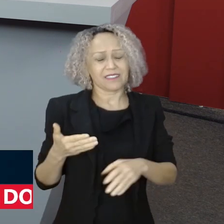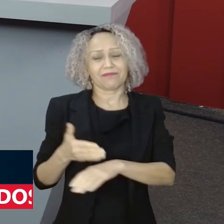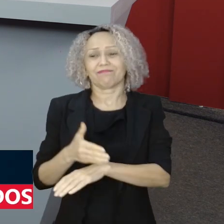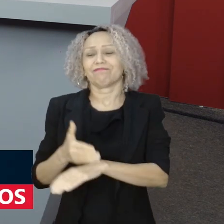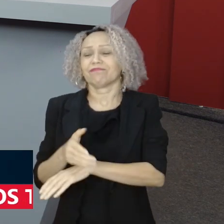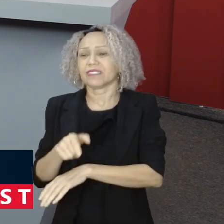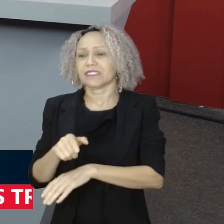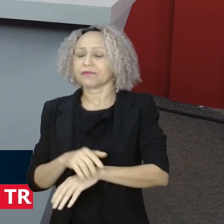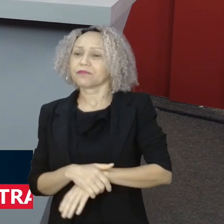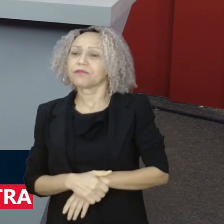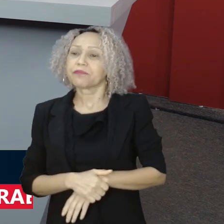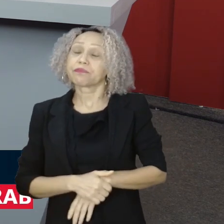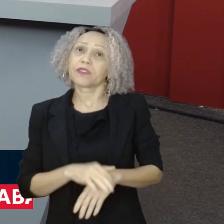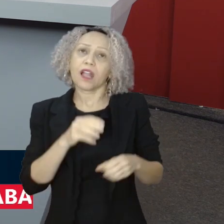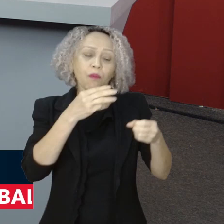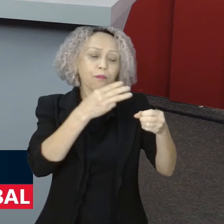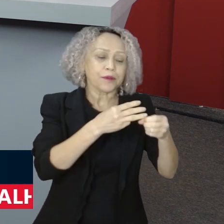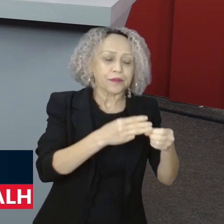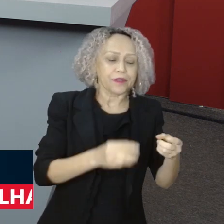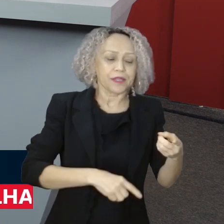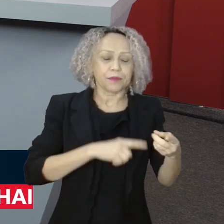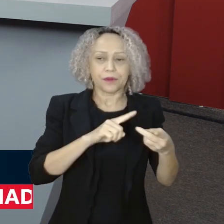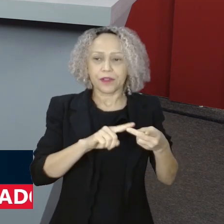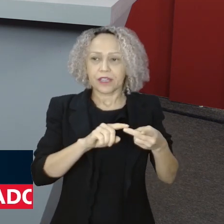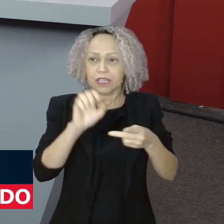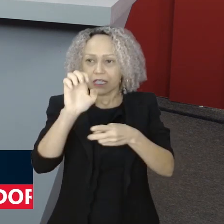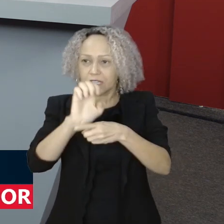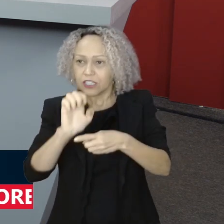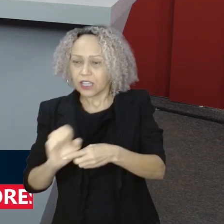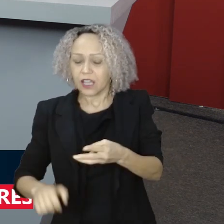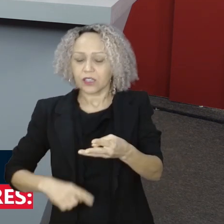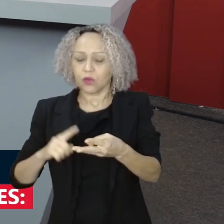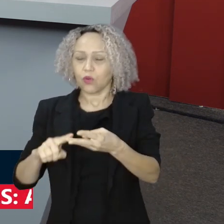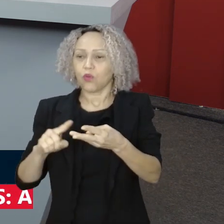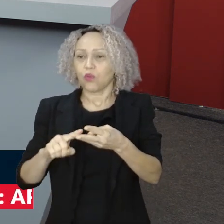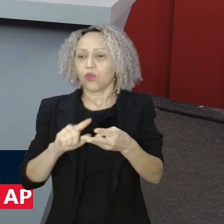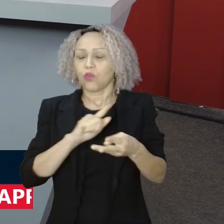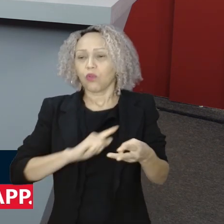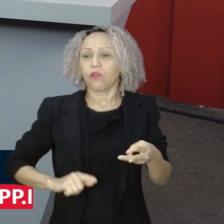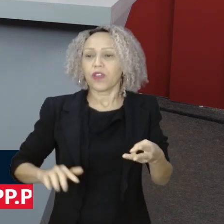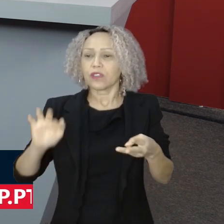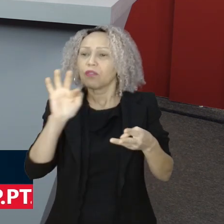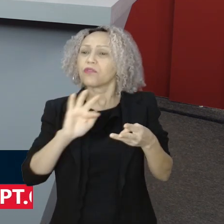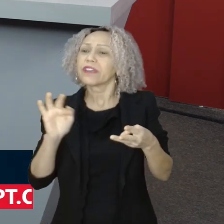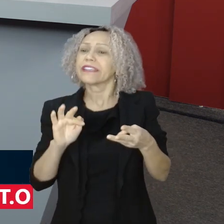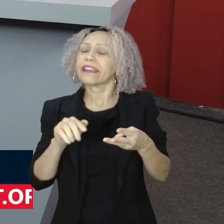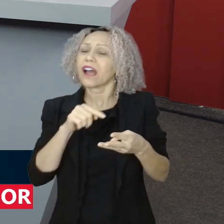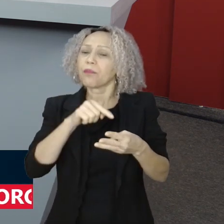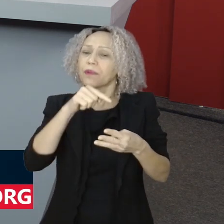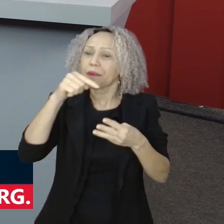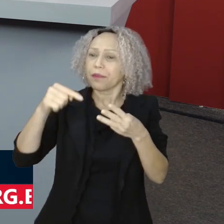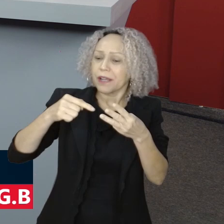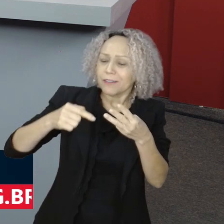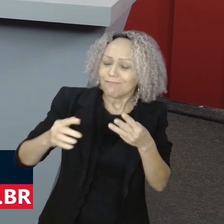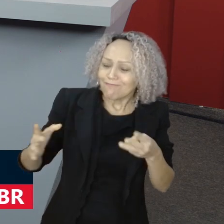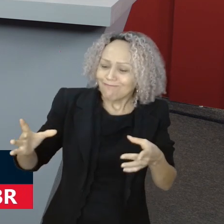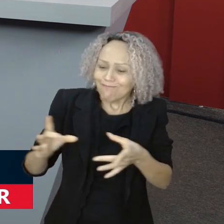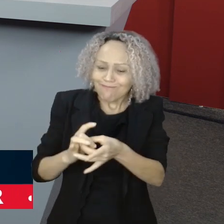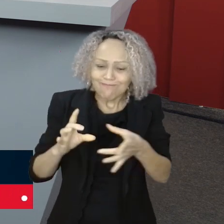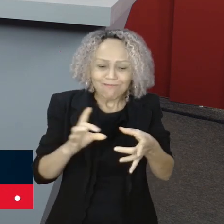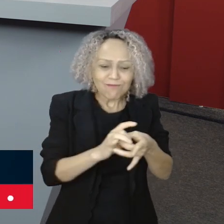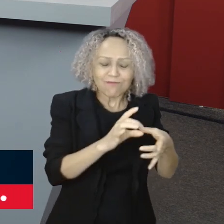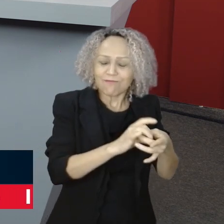federados, né, municípios, estados e a União, para tanto garantir a adesão a essas políticas, né, para que cheguem a todos